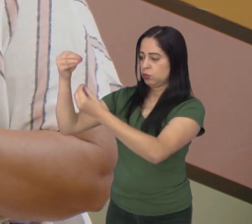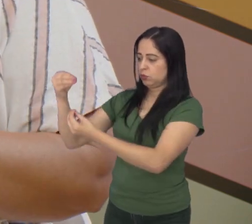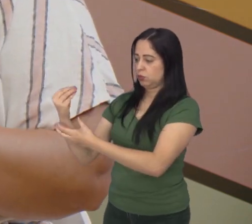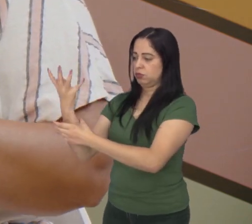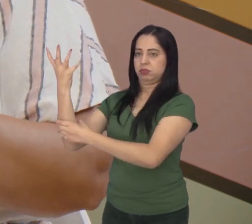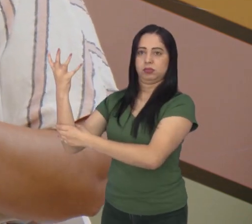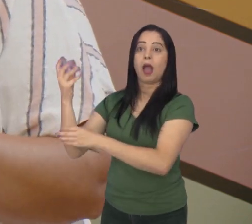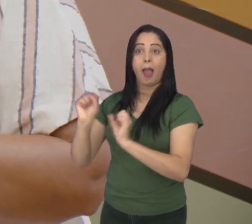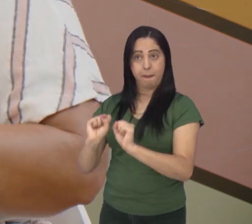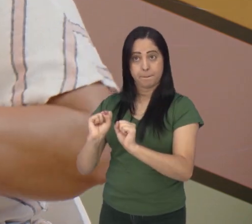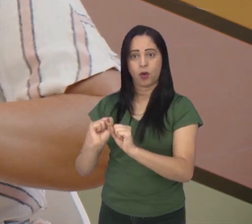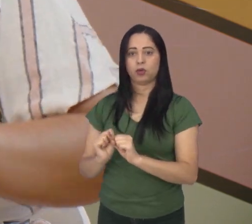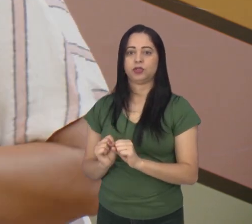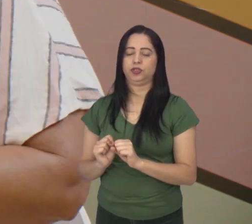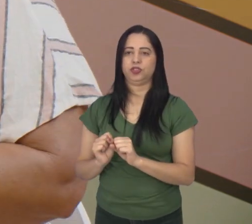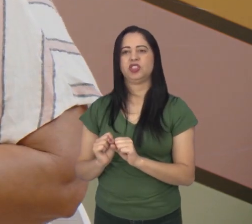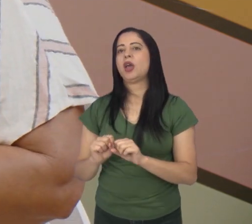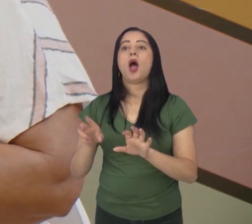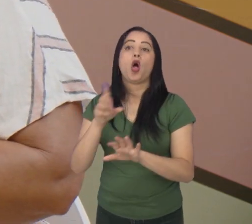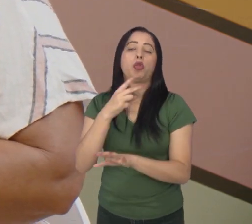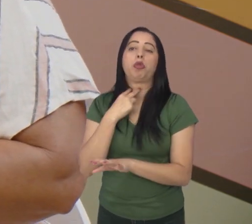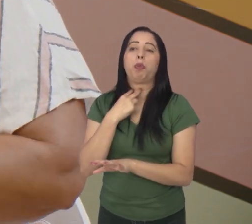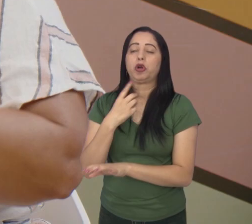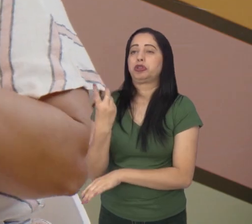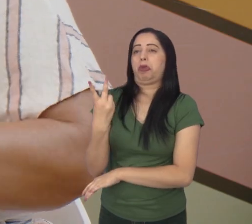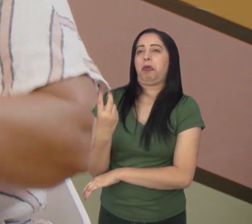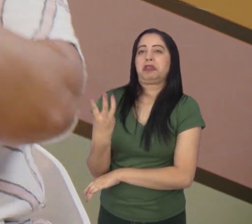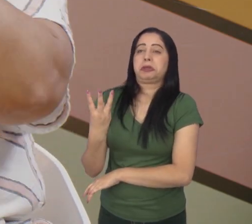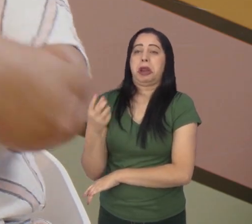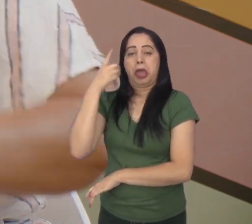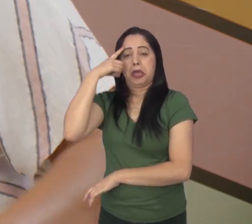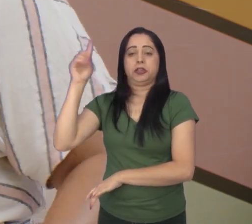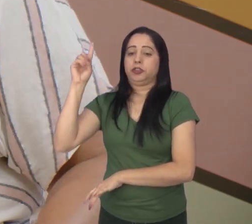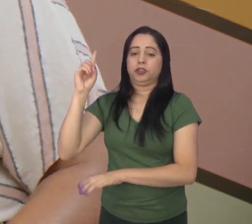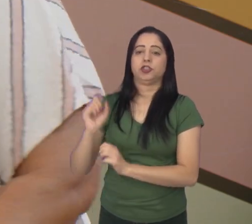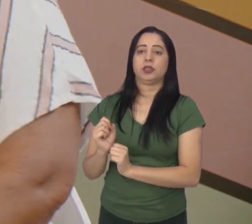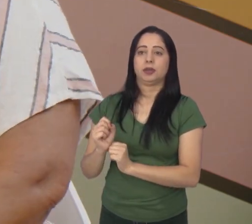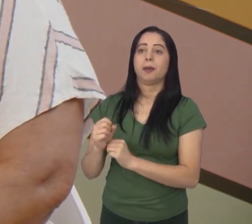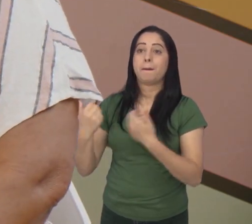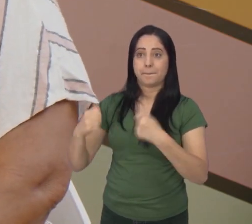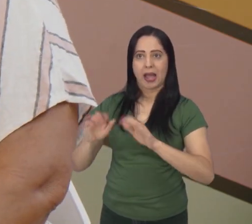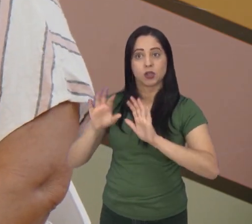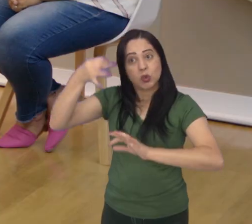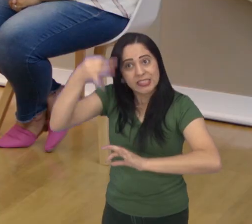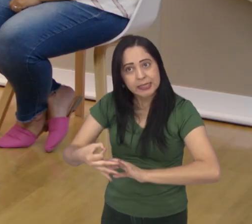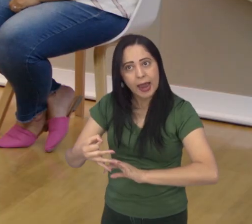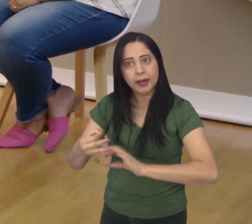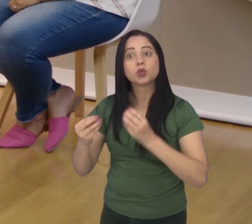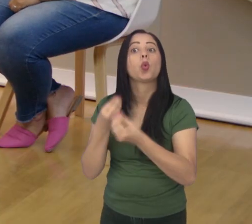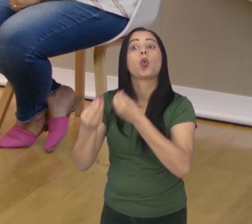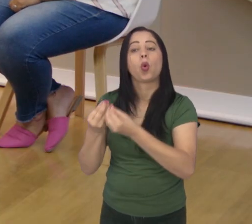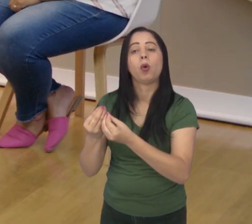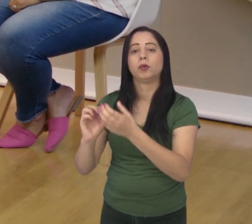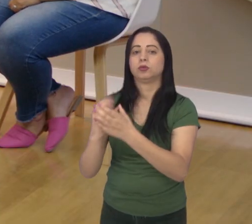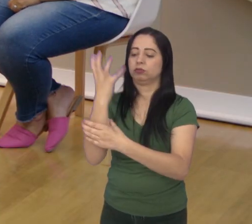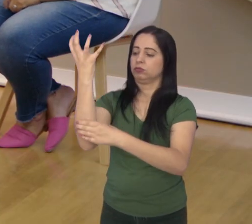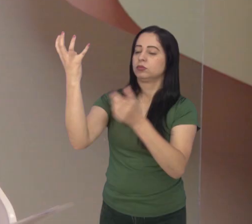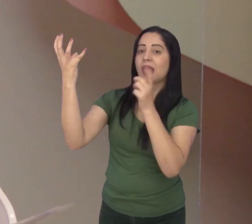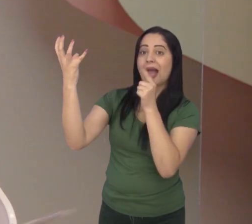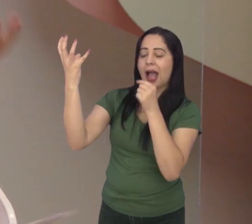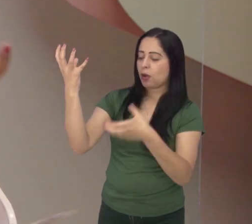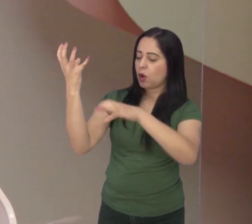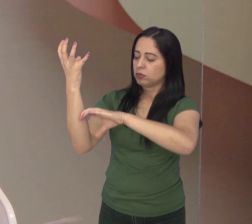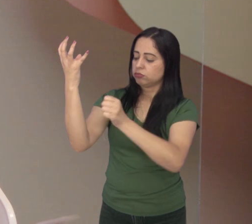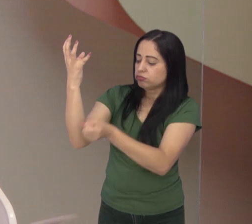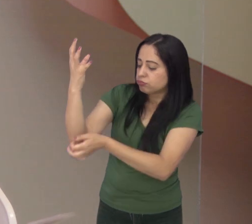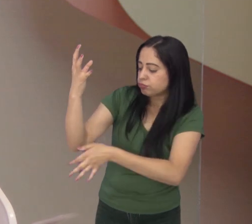o excesso que fique lá 2, 3 dias. Eu tenho que regar e a água tem que totalmente passar por ela. Sair total. E uma das coisas que a